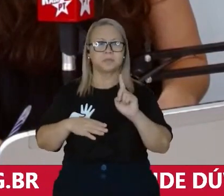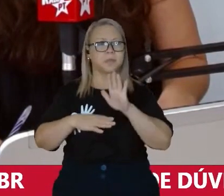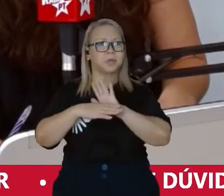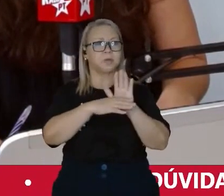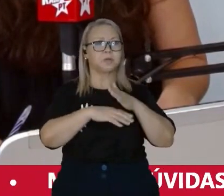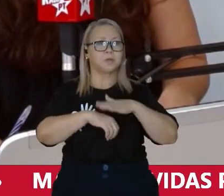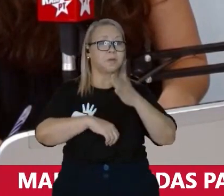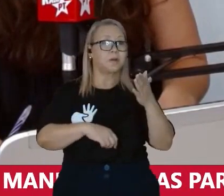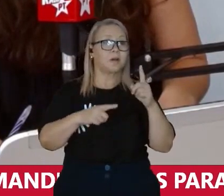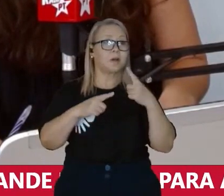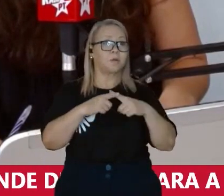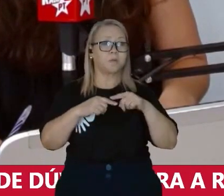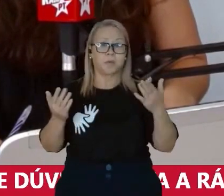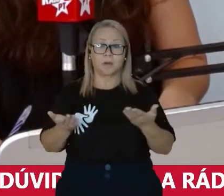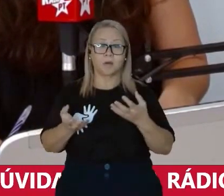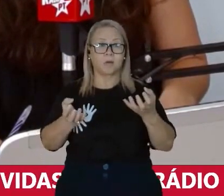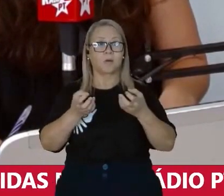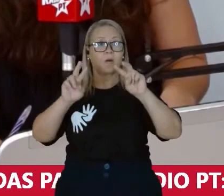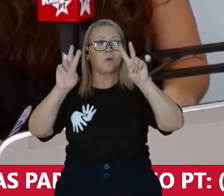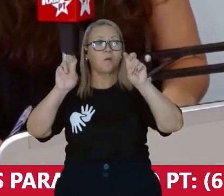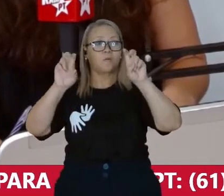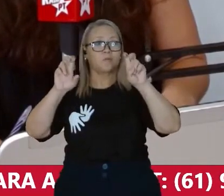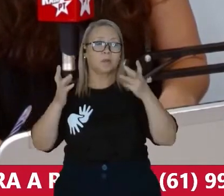eles já arrumaram outro espantalho para desviar do